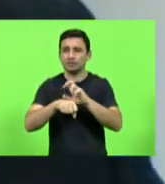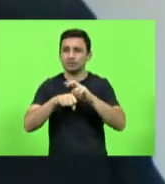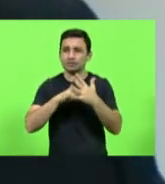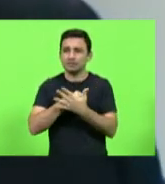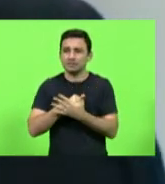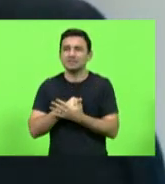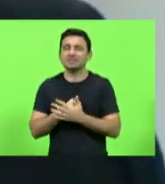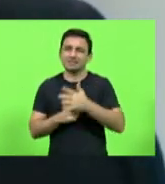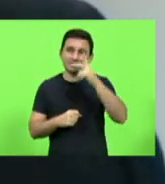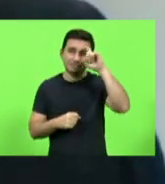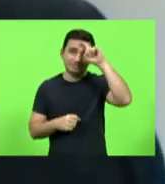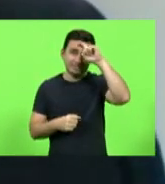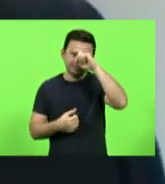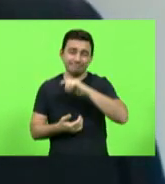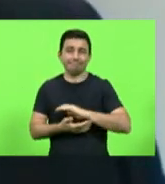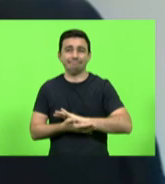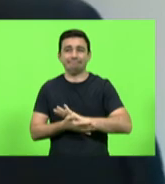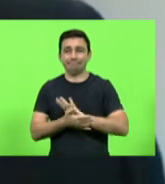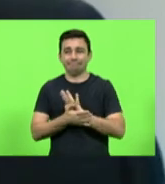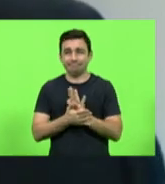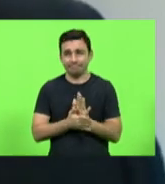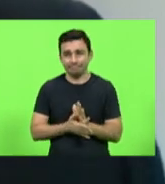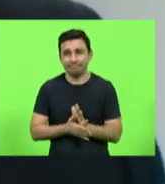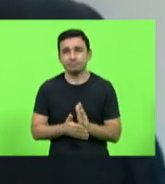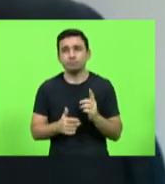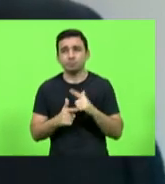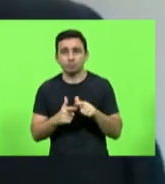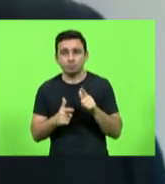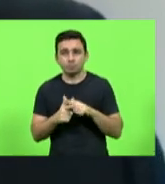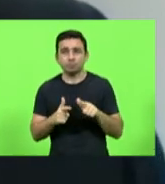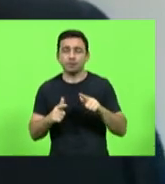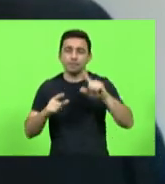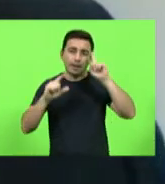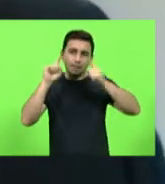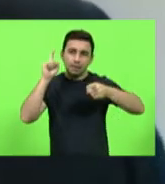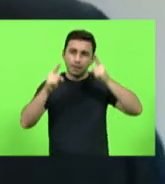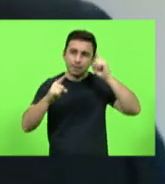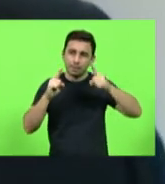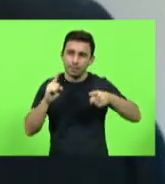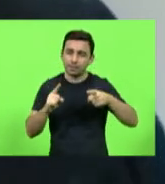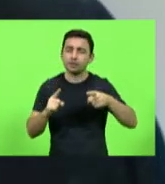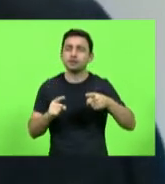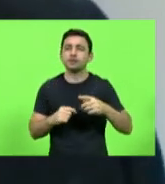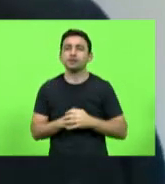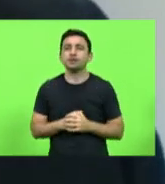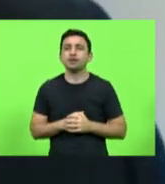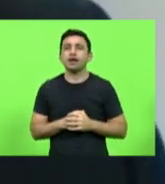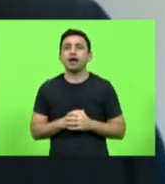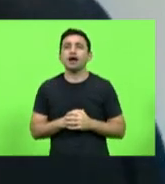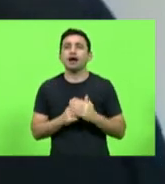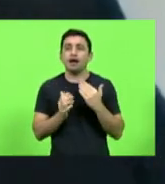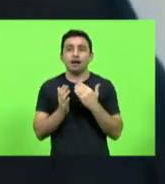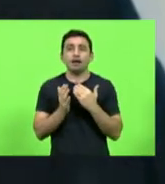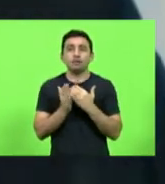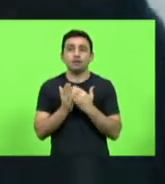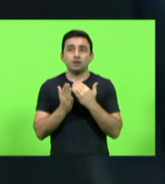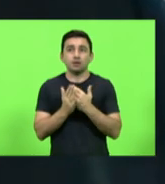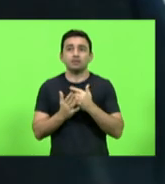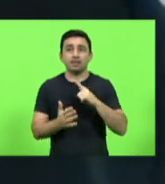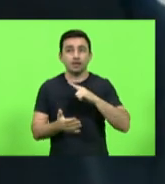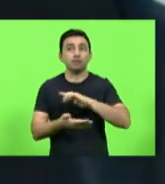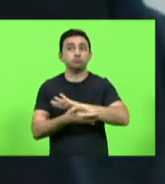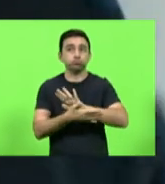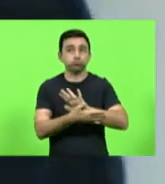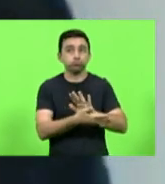crueldade que a classe dominante brasileira é capaz de fazer, indo até a busca do genocídio do próprio